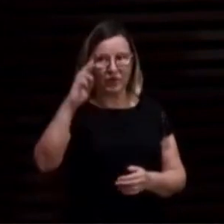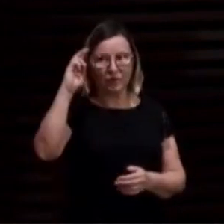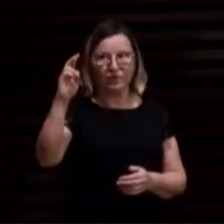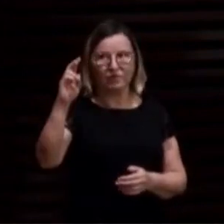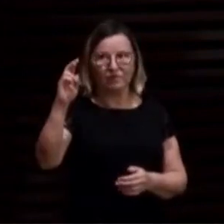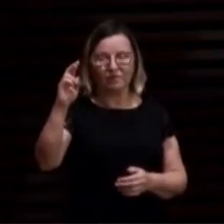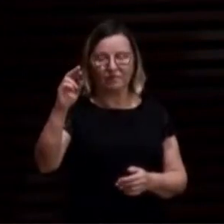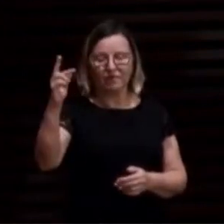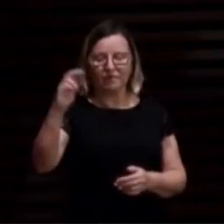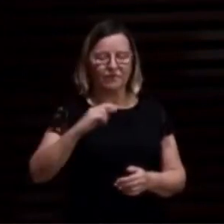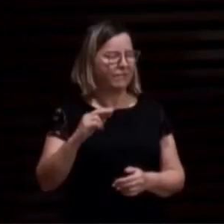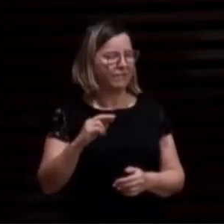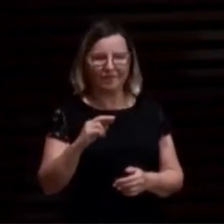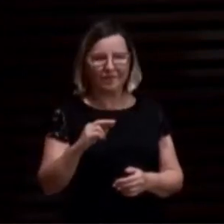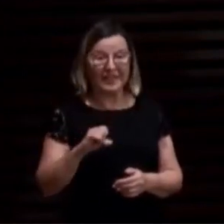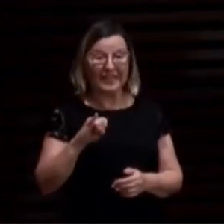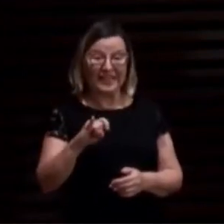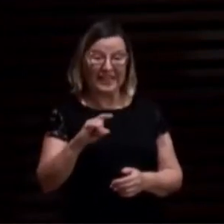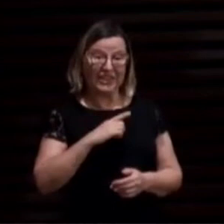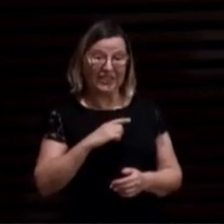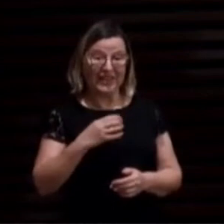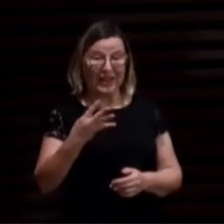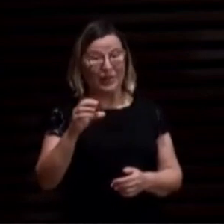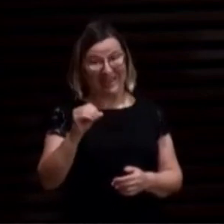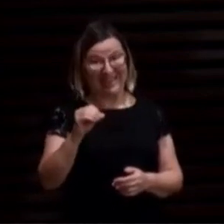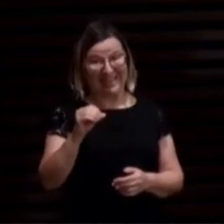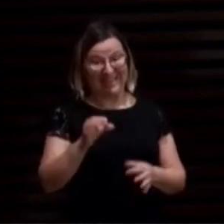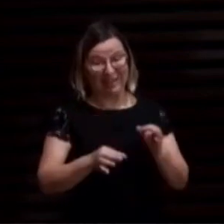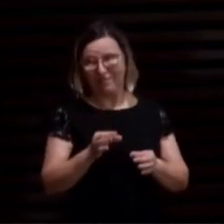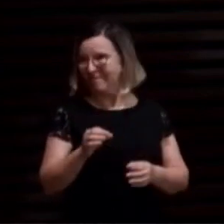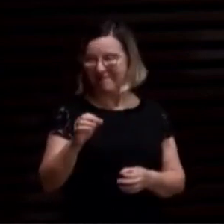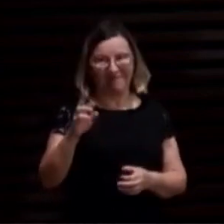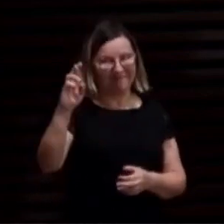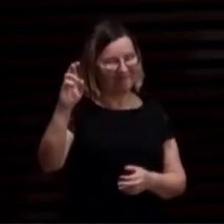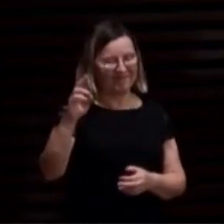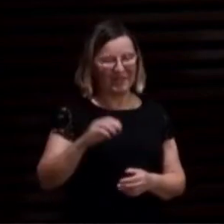Não. E se tiver 40? Não.